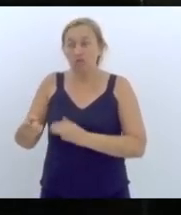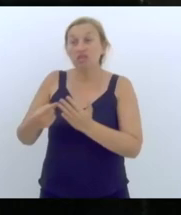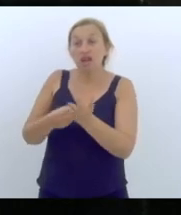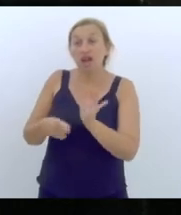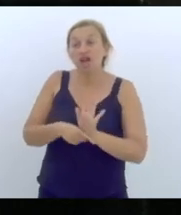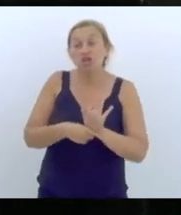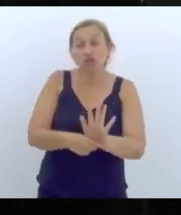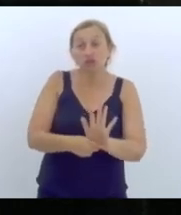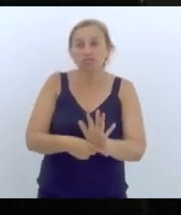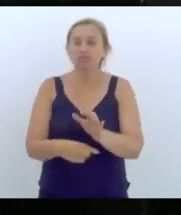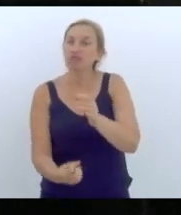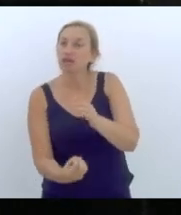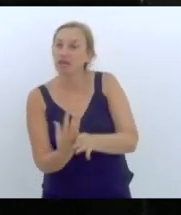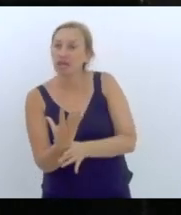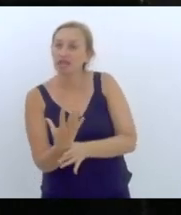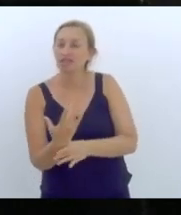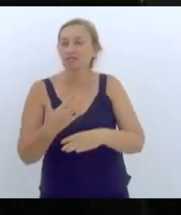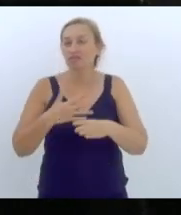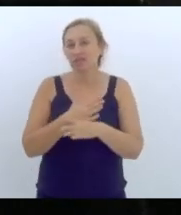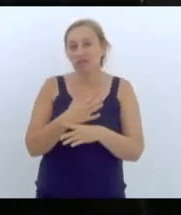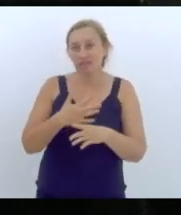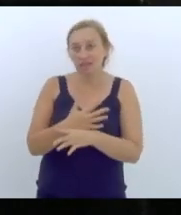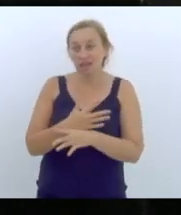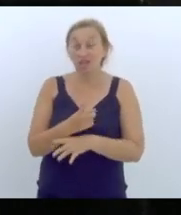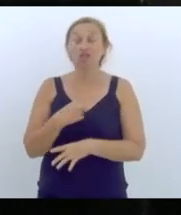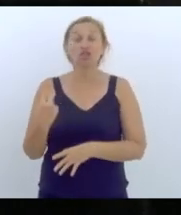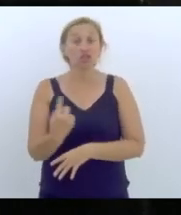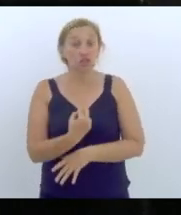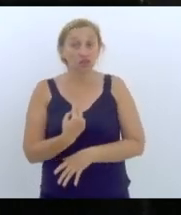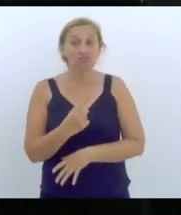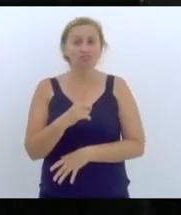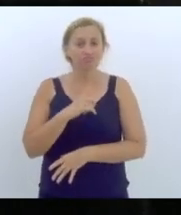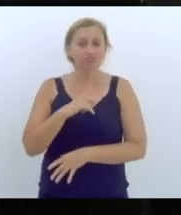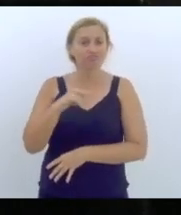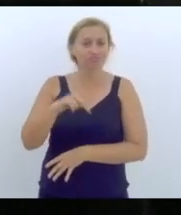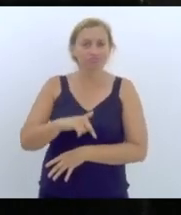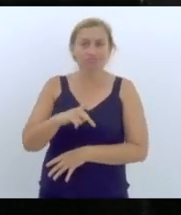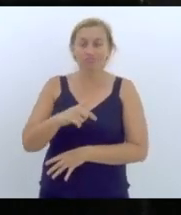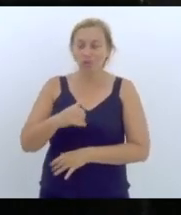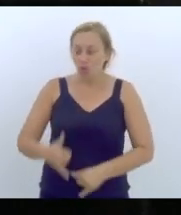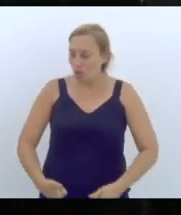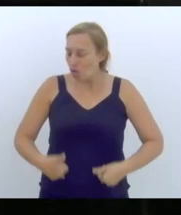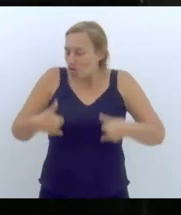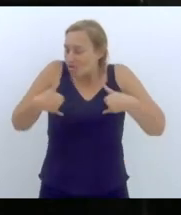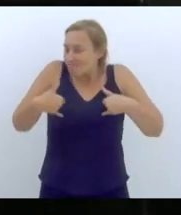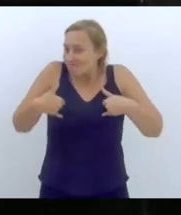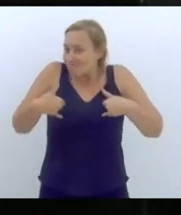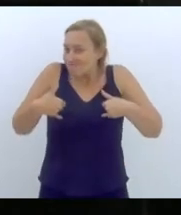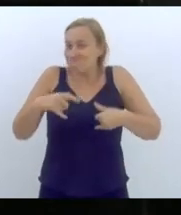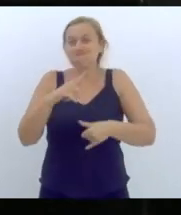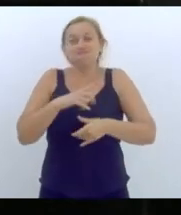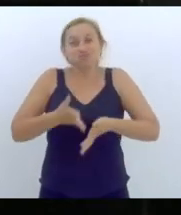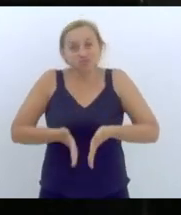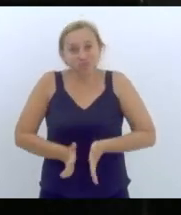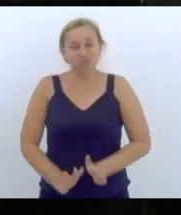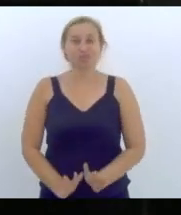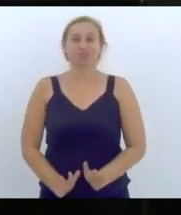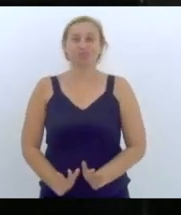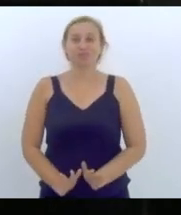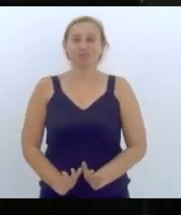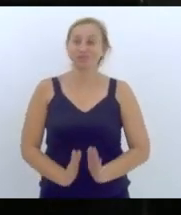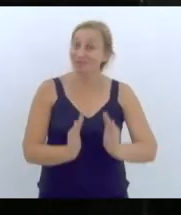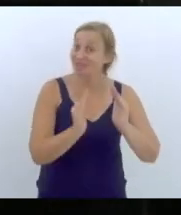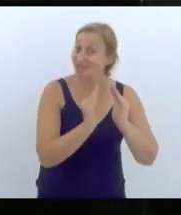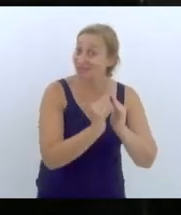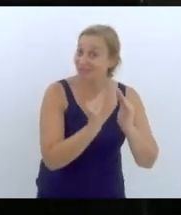na construção da cidade que nós temos aqui o maior orgulho de ter nascido, de